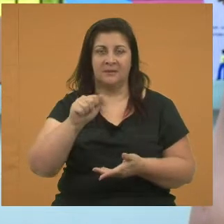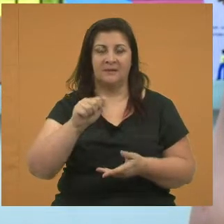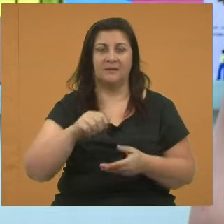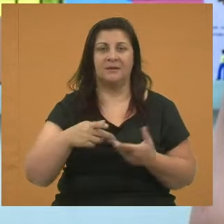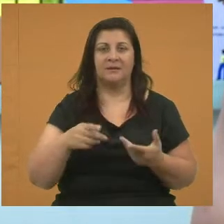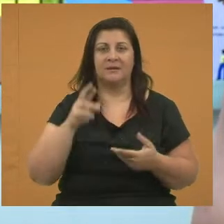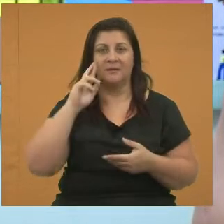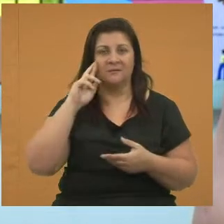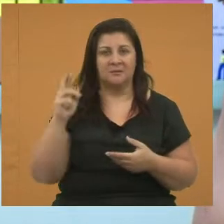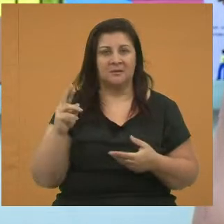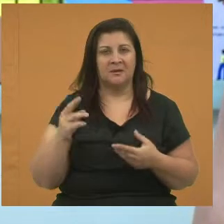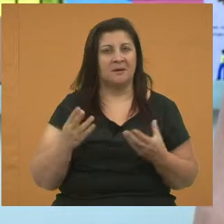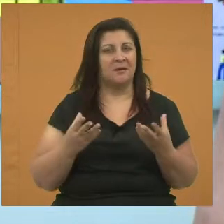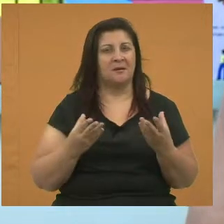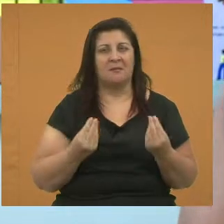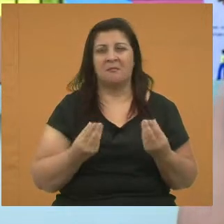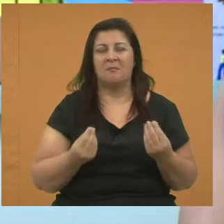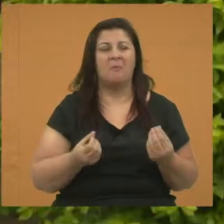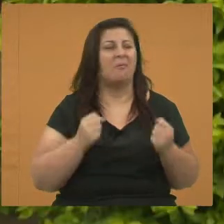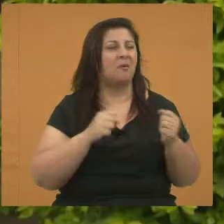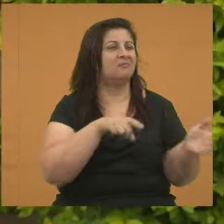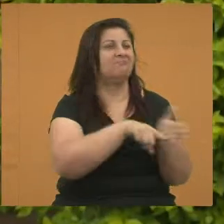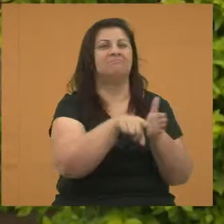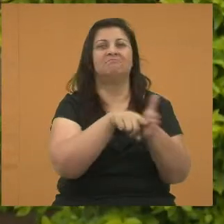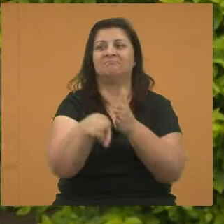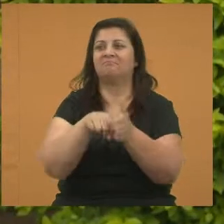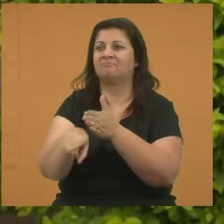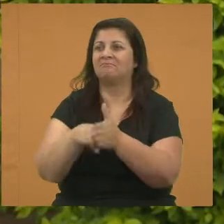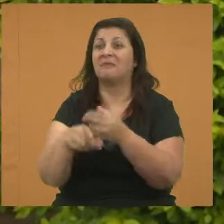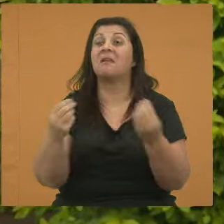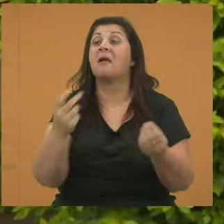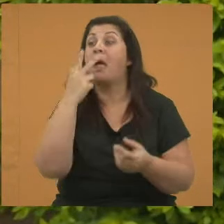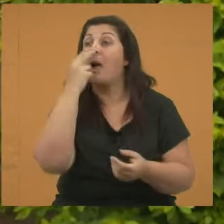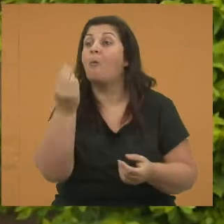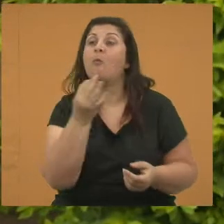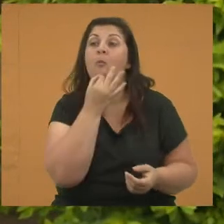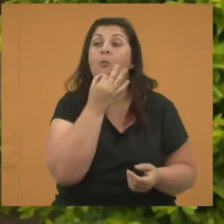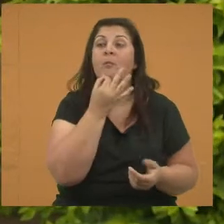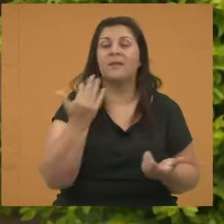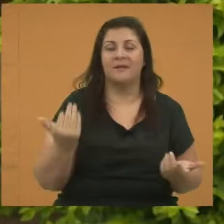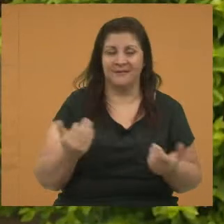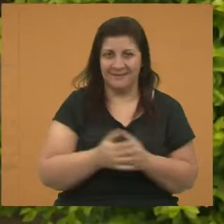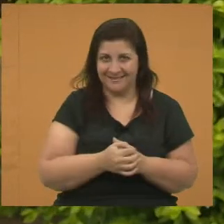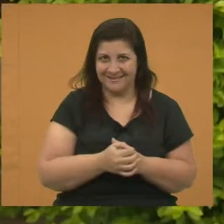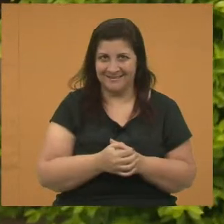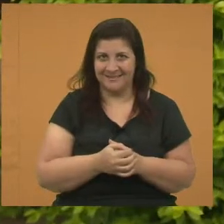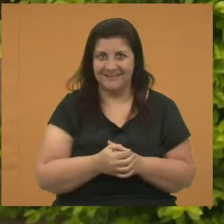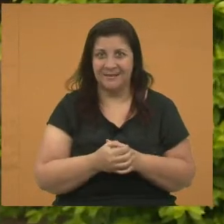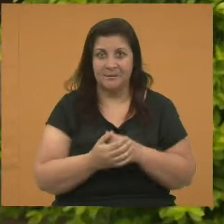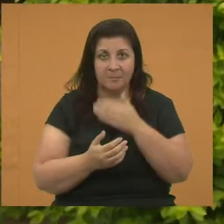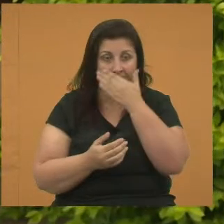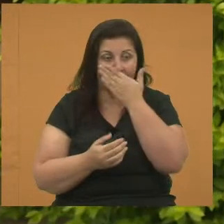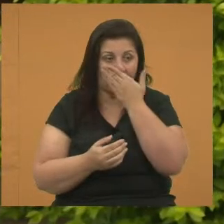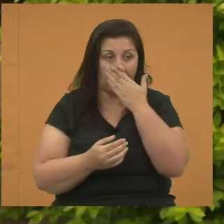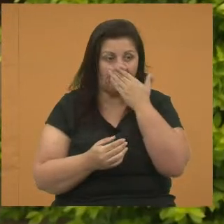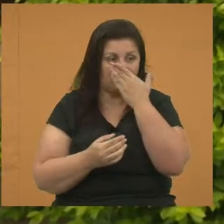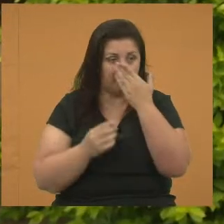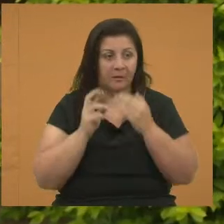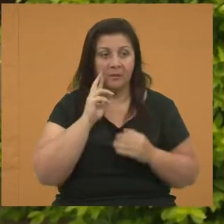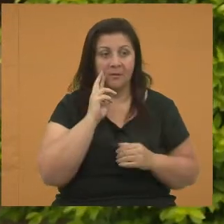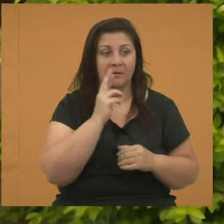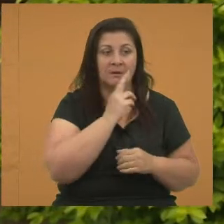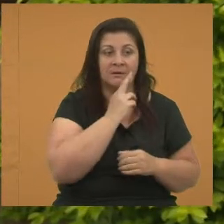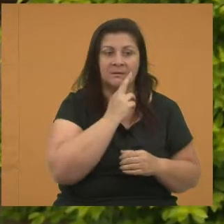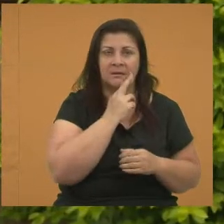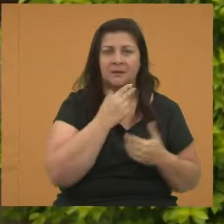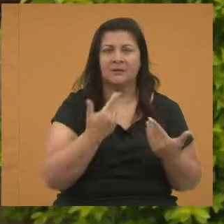lá, é sair na rua e perguntar para todos aqui o que acham, né? O restaurante dela